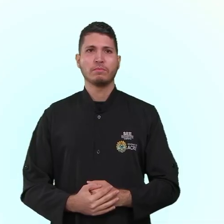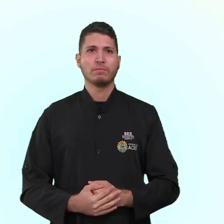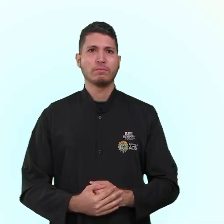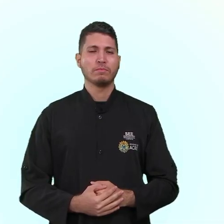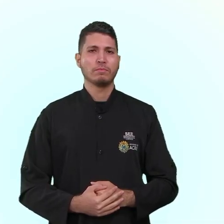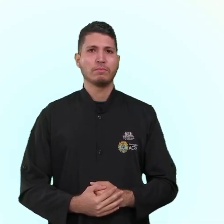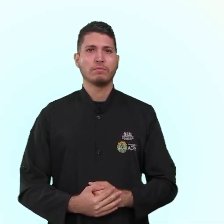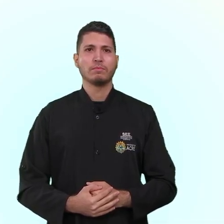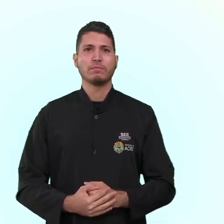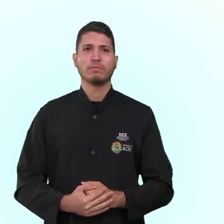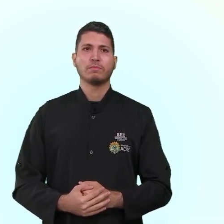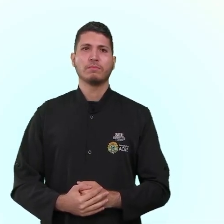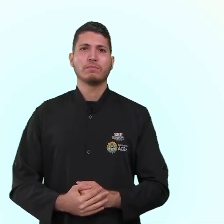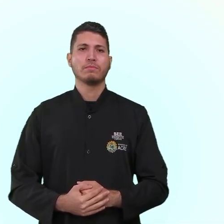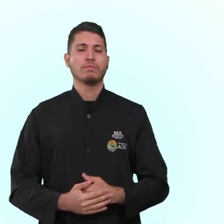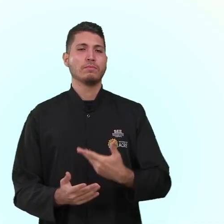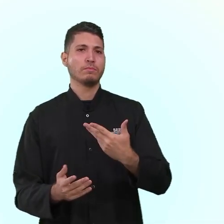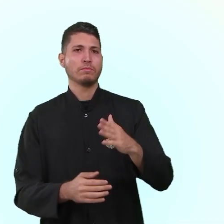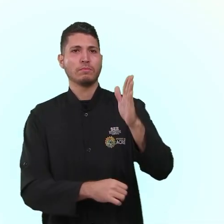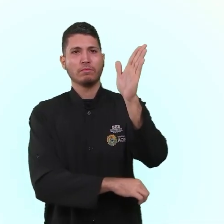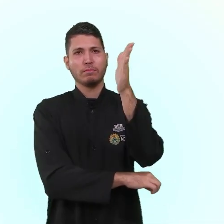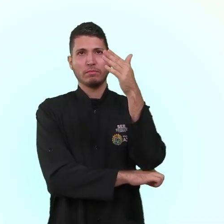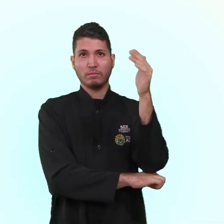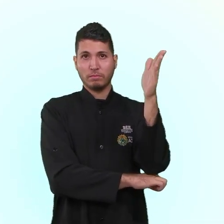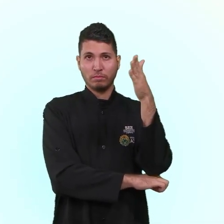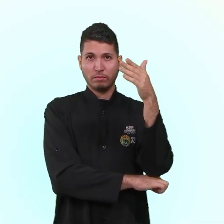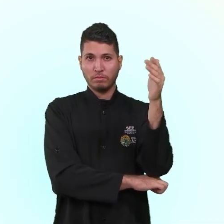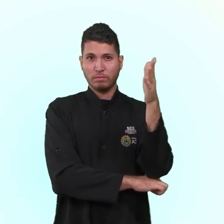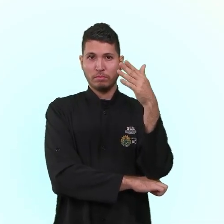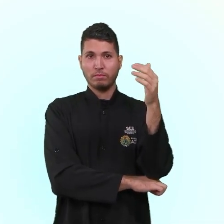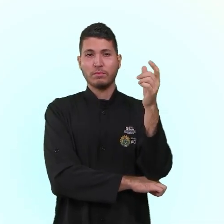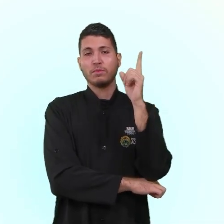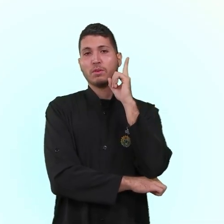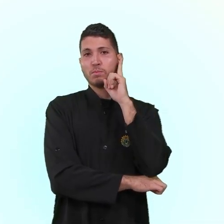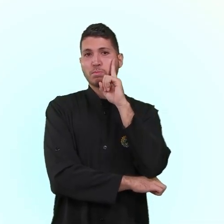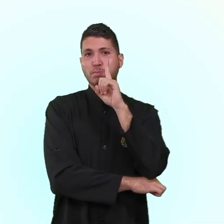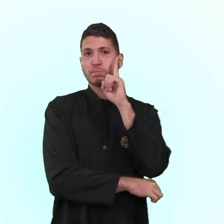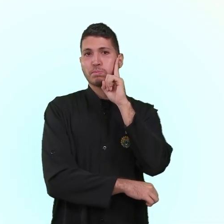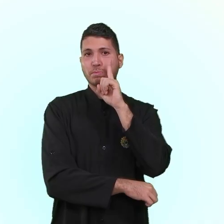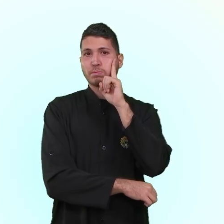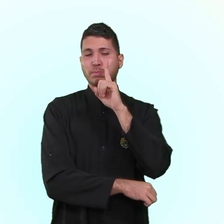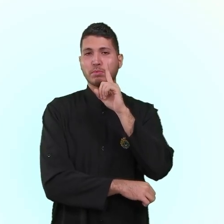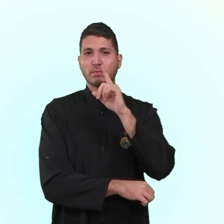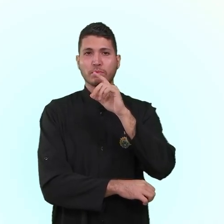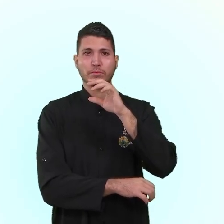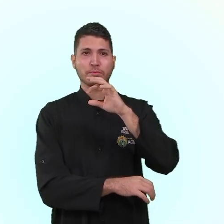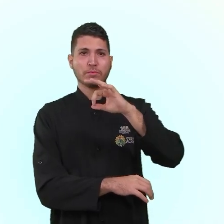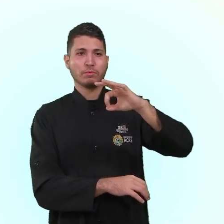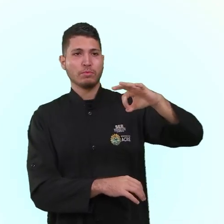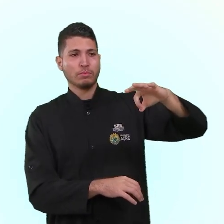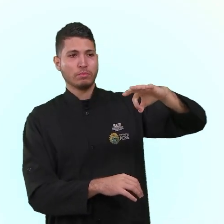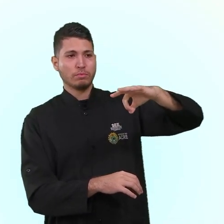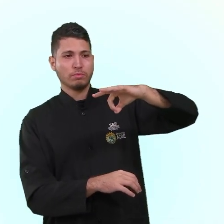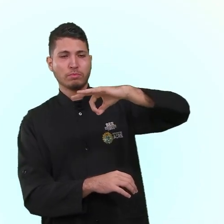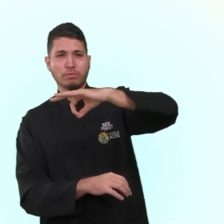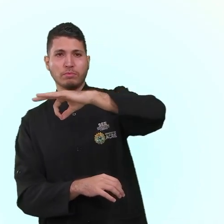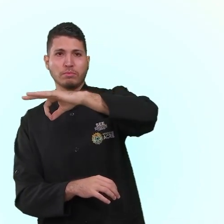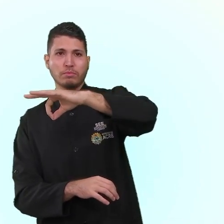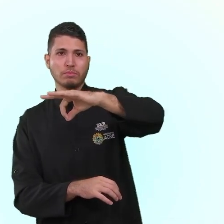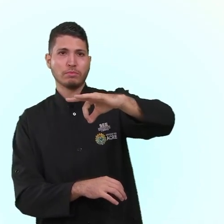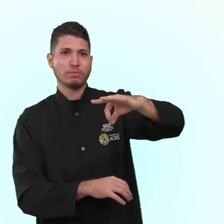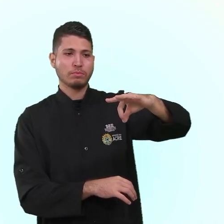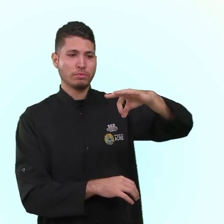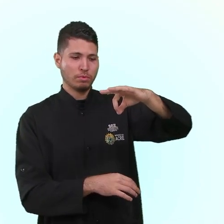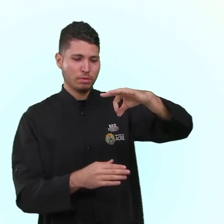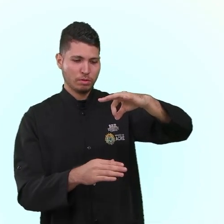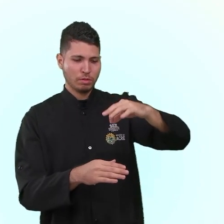a bandeira dos Estados Unidos, aí a gente tem um satélite aqui representando também logo abaixo a bandeira da Alemanha, a